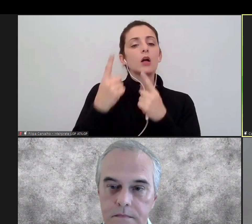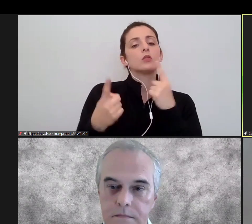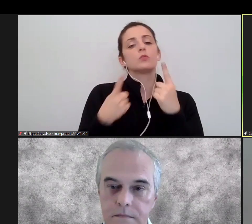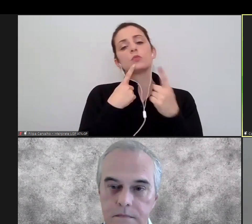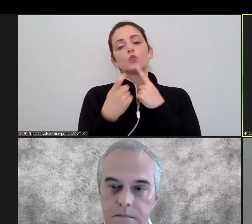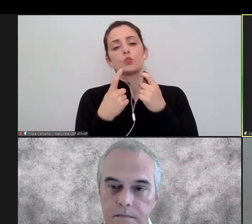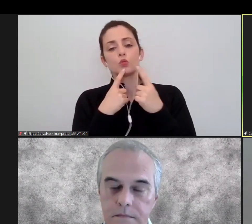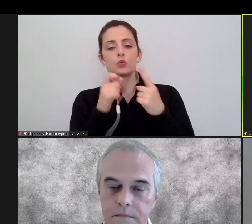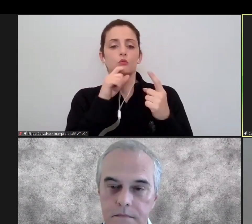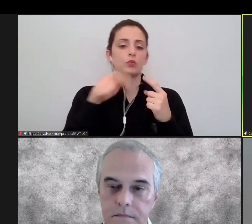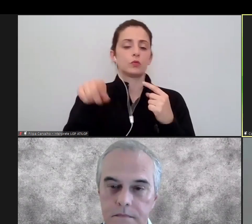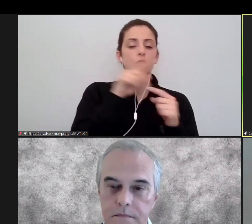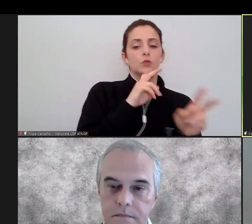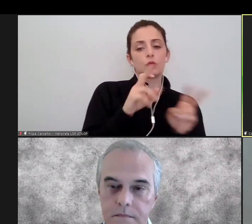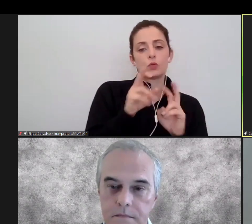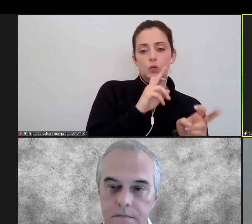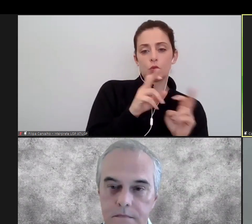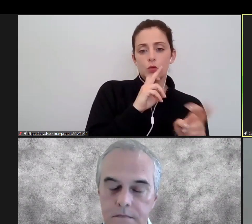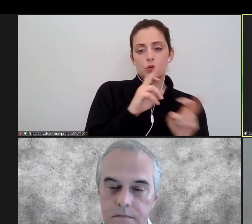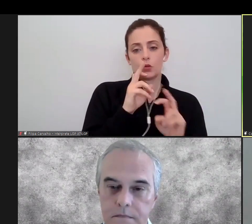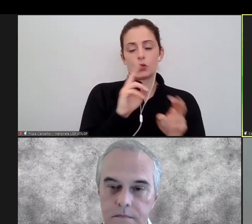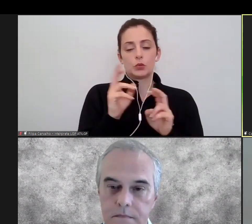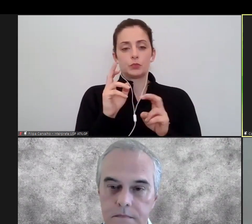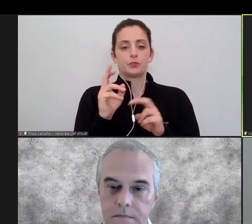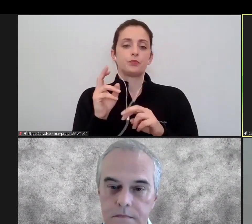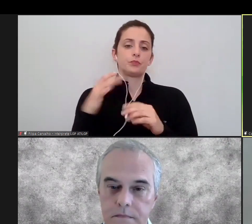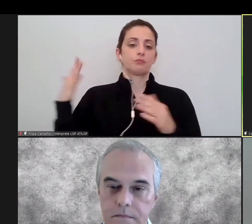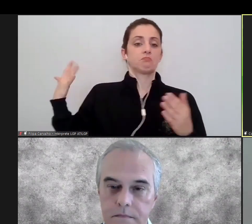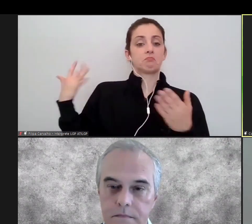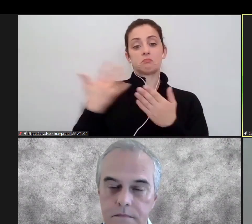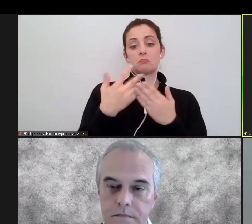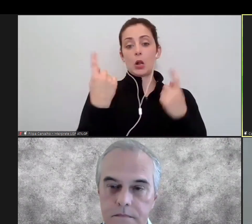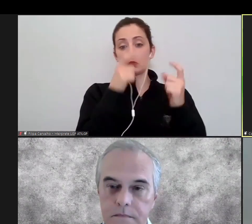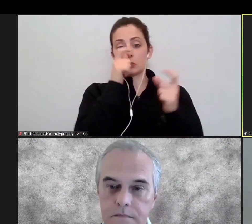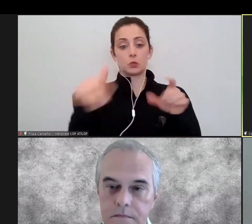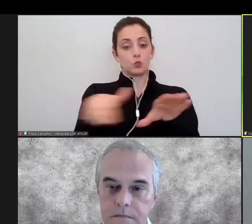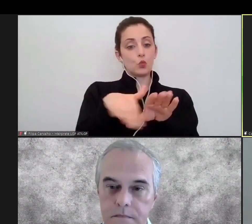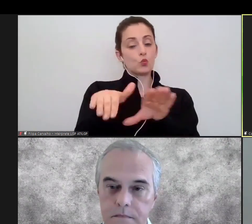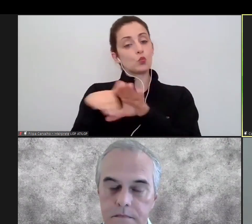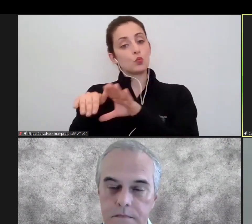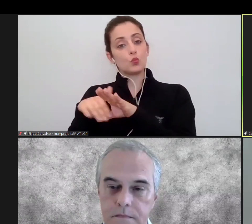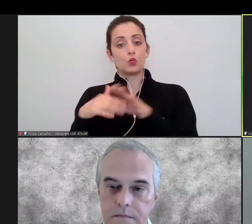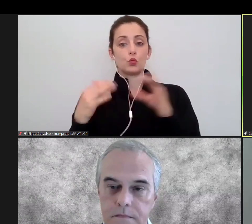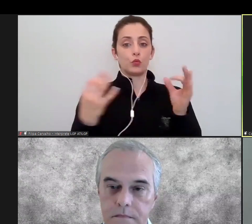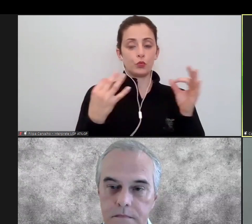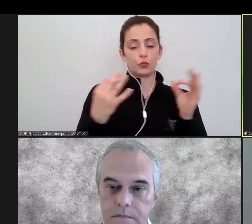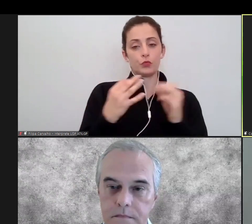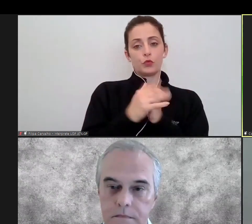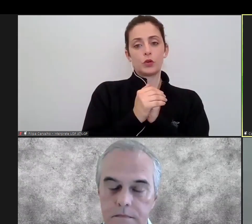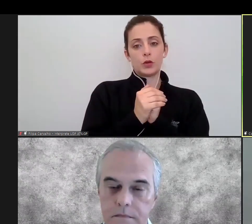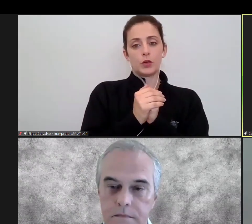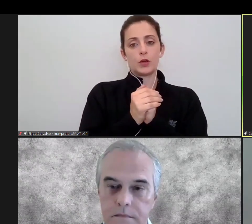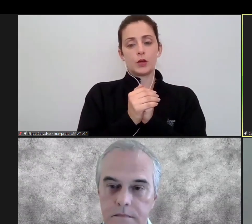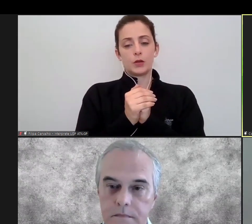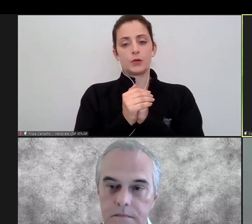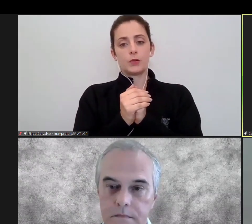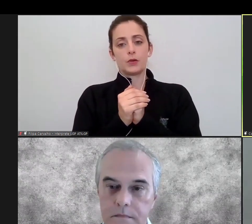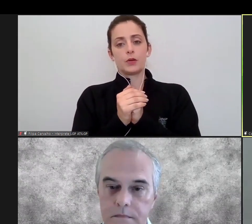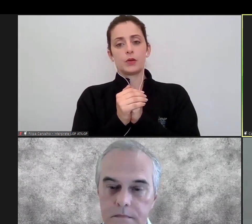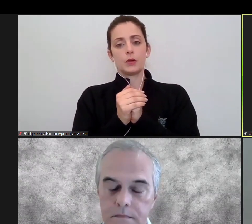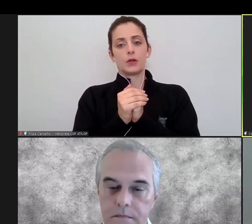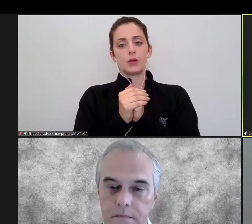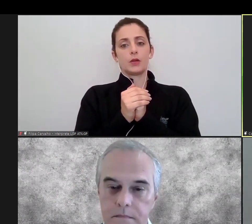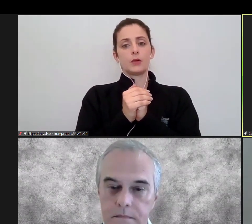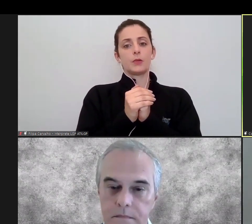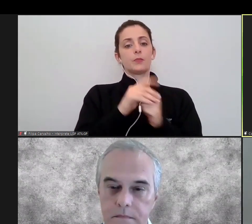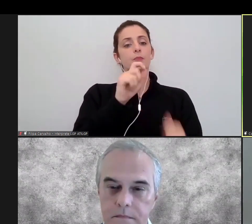questões que foram surgindo ao longo da nossa conversa, neste 21 de março. Eduardo Costa,